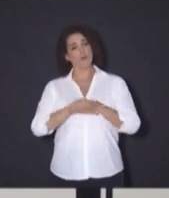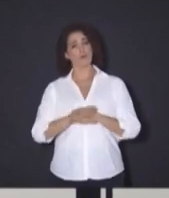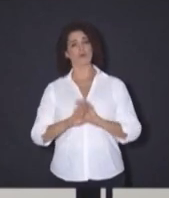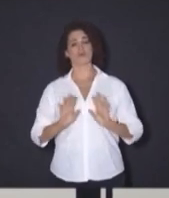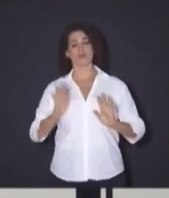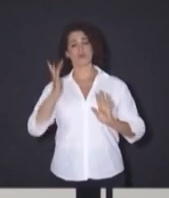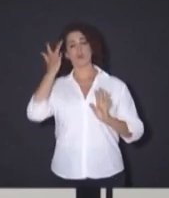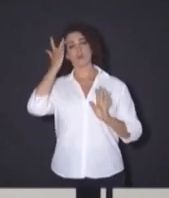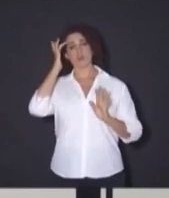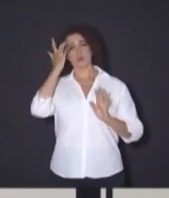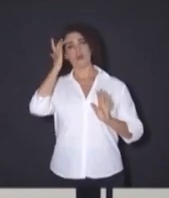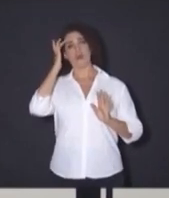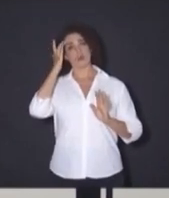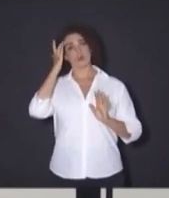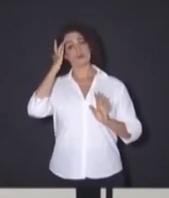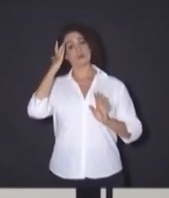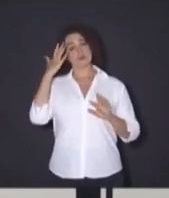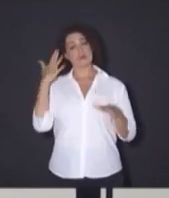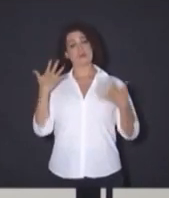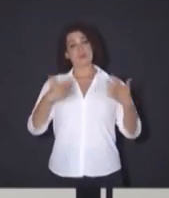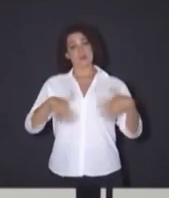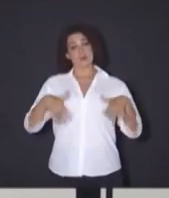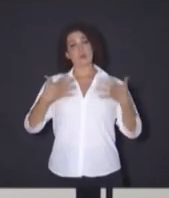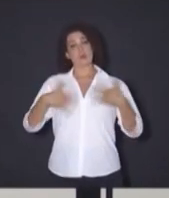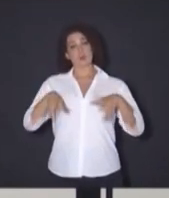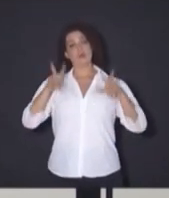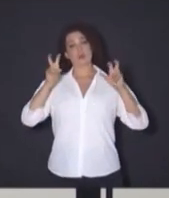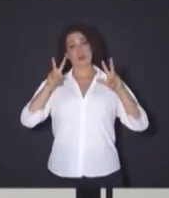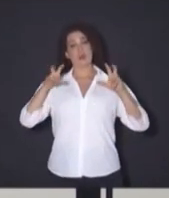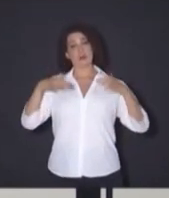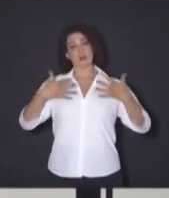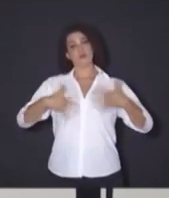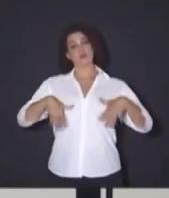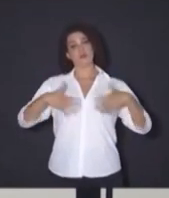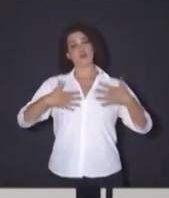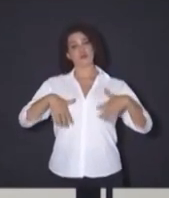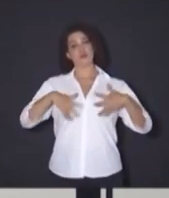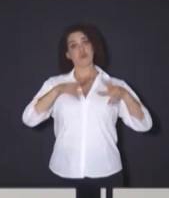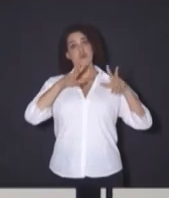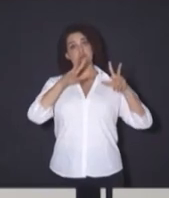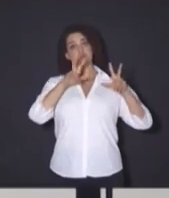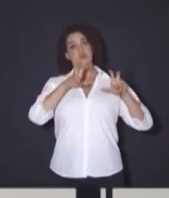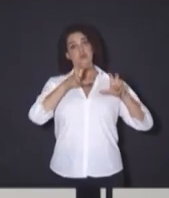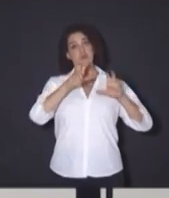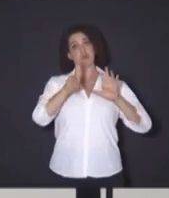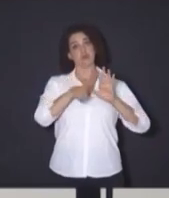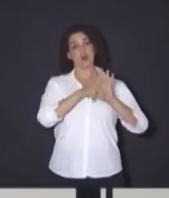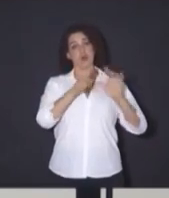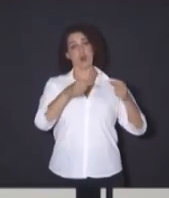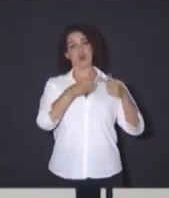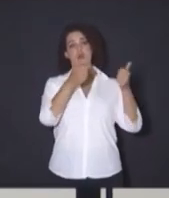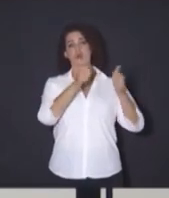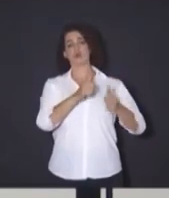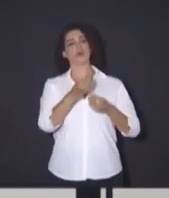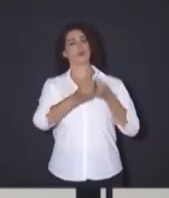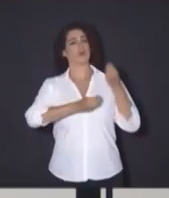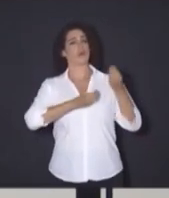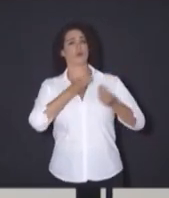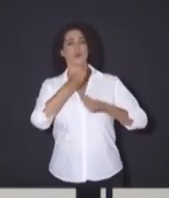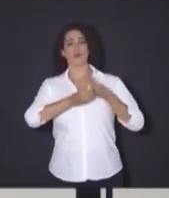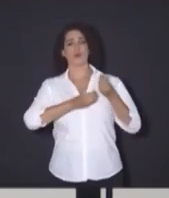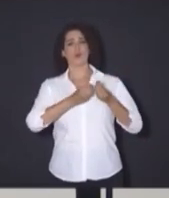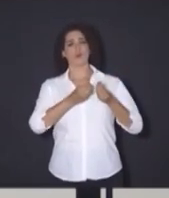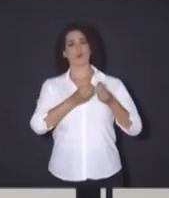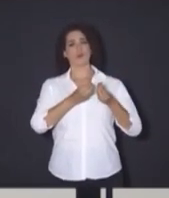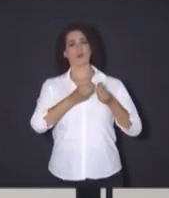eu acho que é uma questão polêmica para o candomblé. Como usar, como não